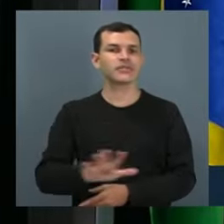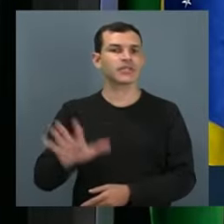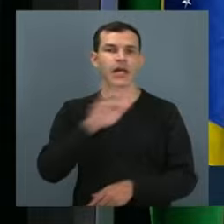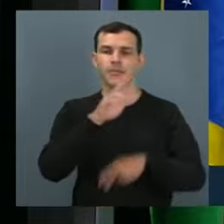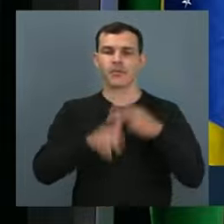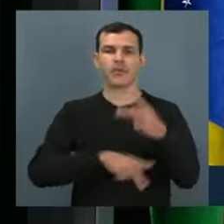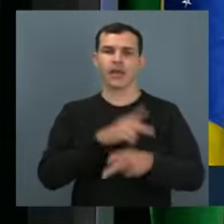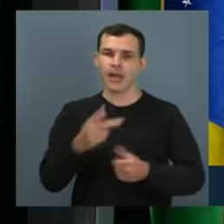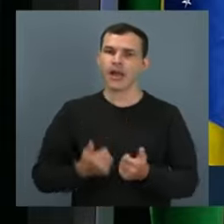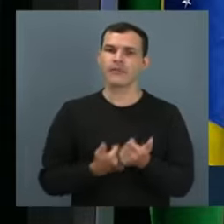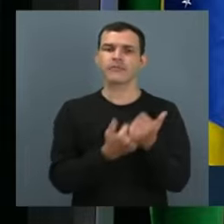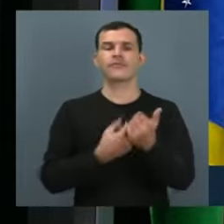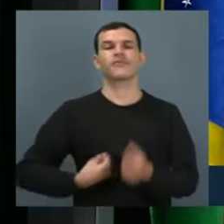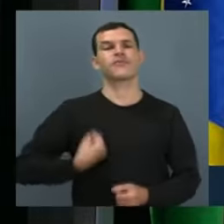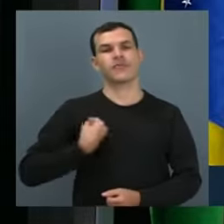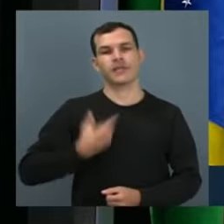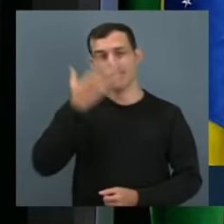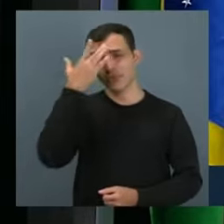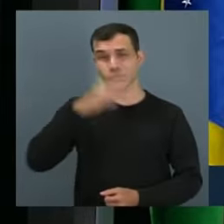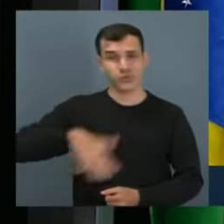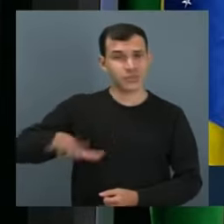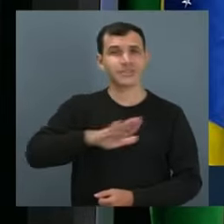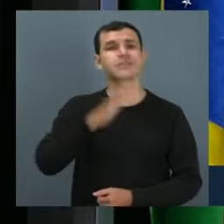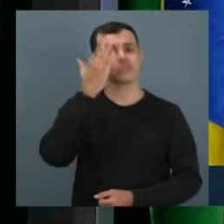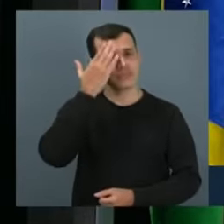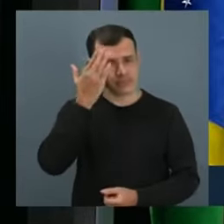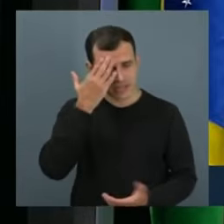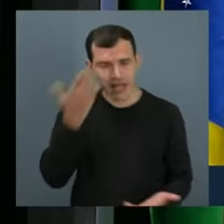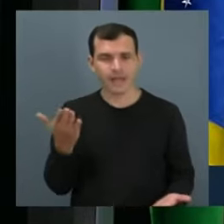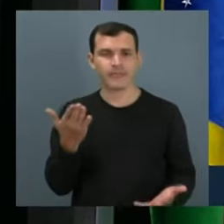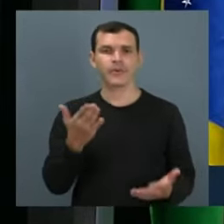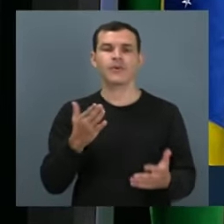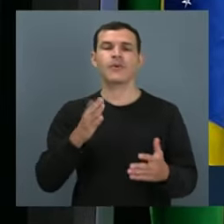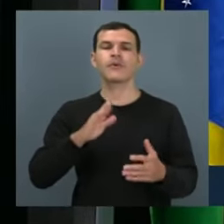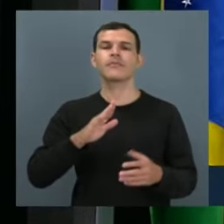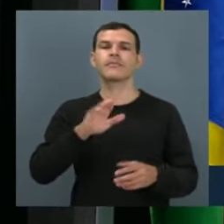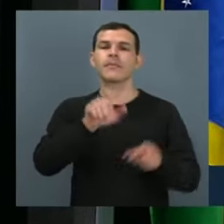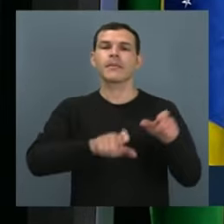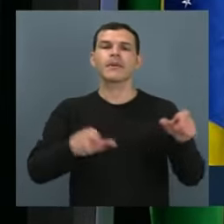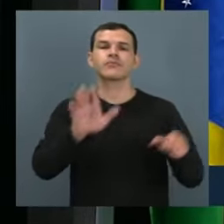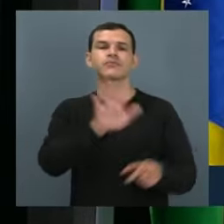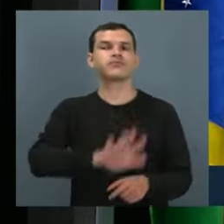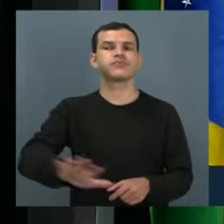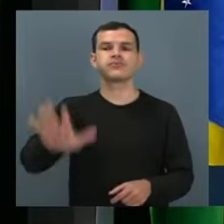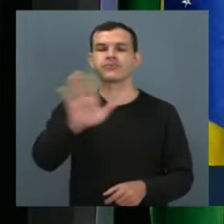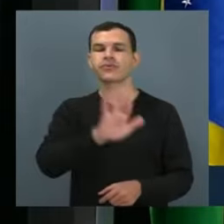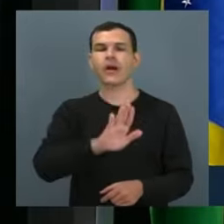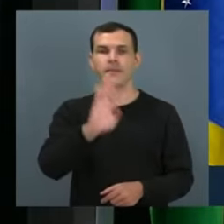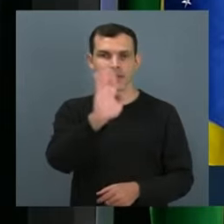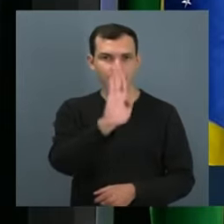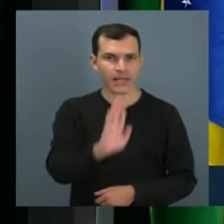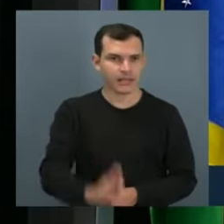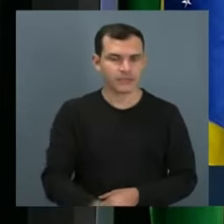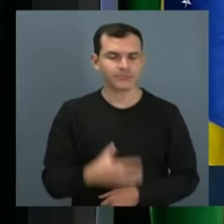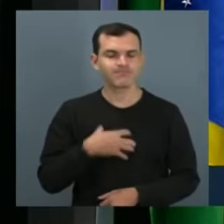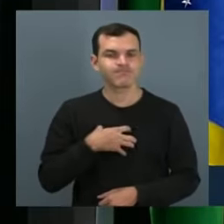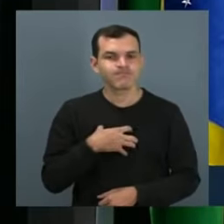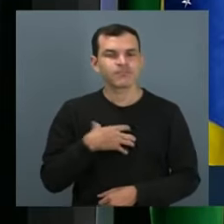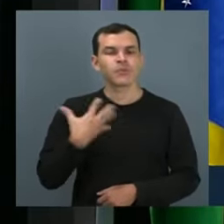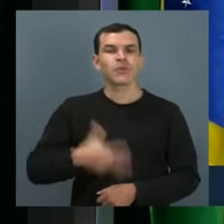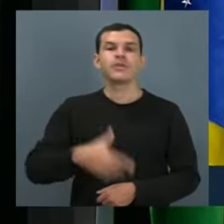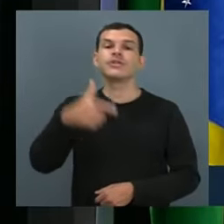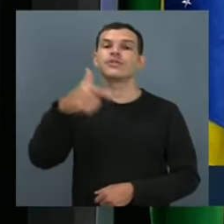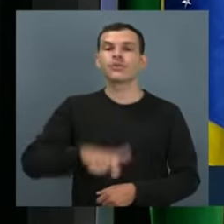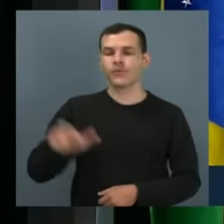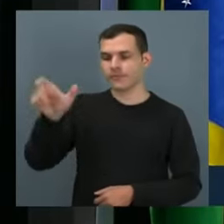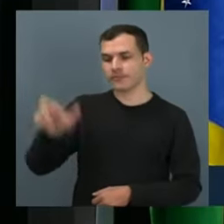disso. Esse é um assunto que toca na alma e no coração do brasileiro. Mais uma vez, Gilmar Mendes, eu tenho que dizer, tem que